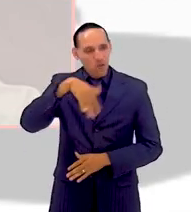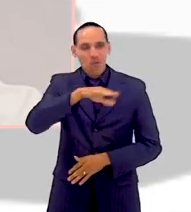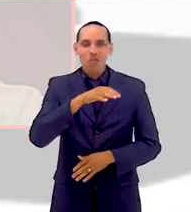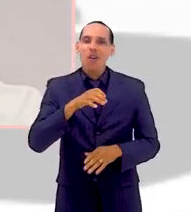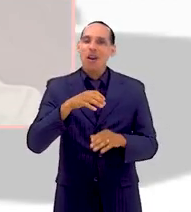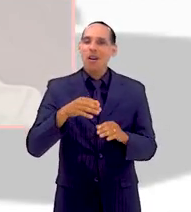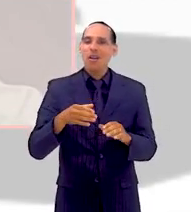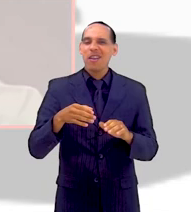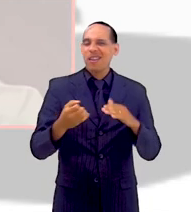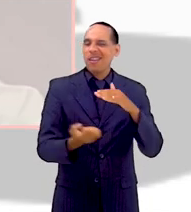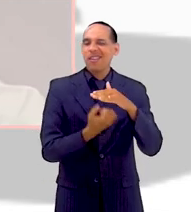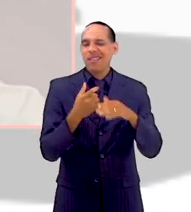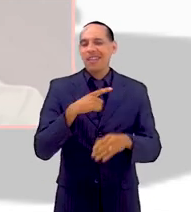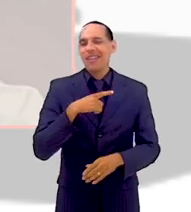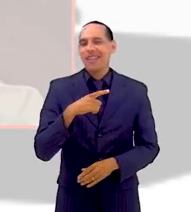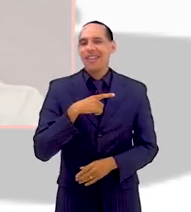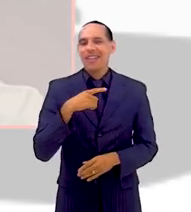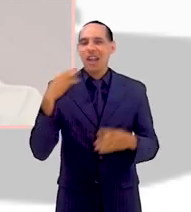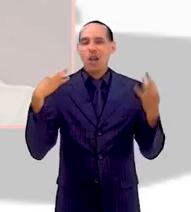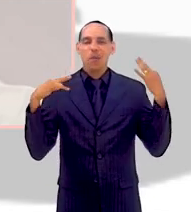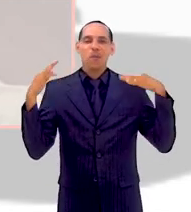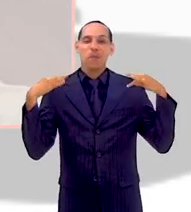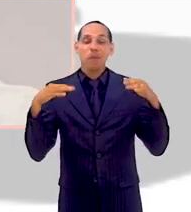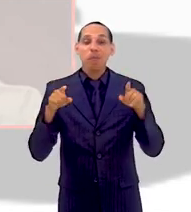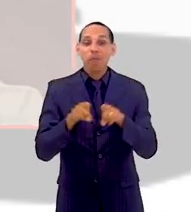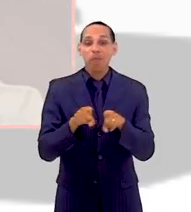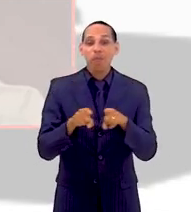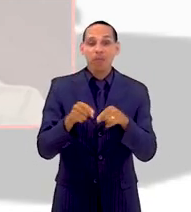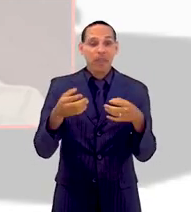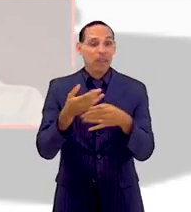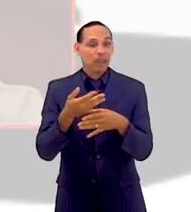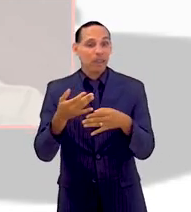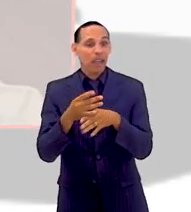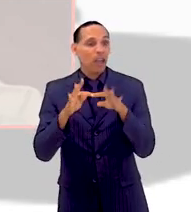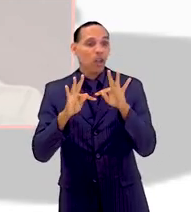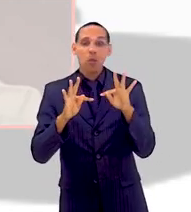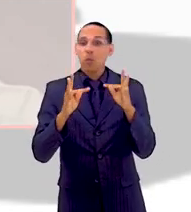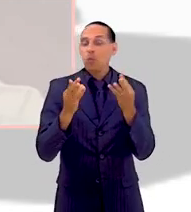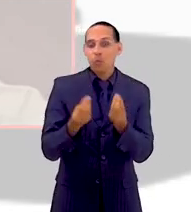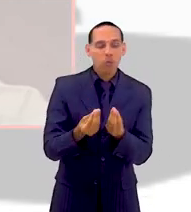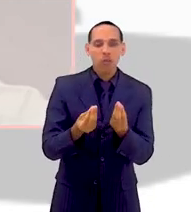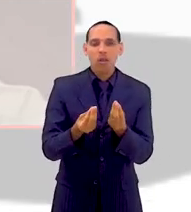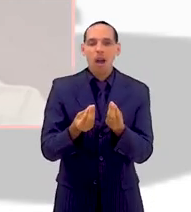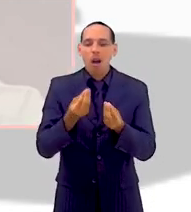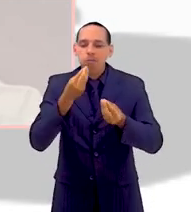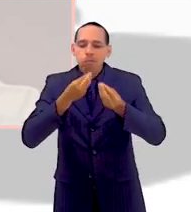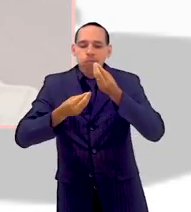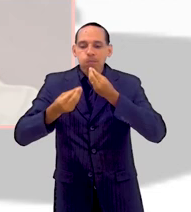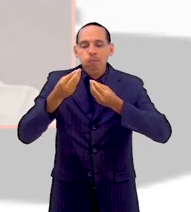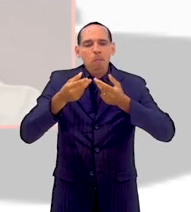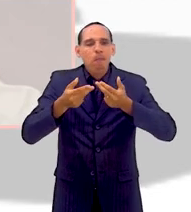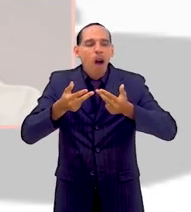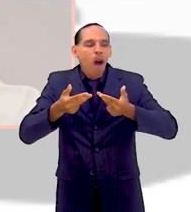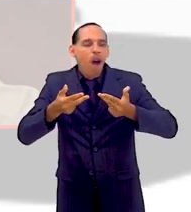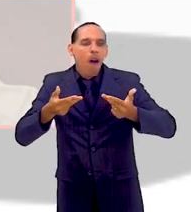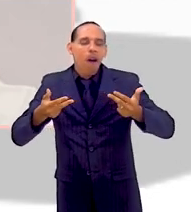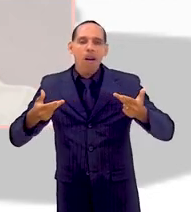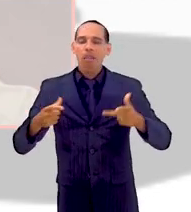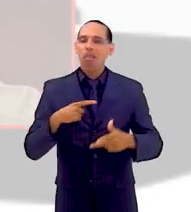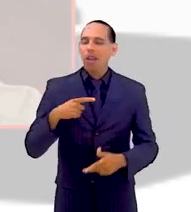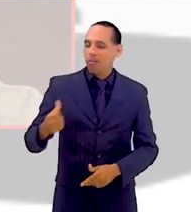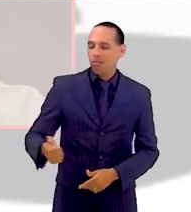Inclusive, ressaltando também que em todas as cidades você tem uma gastronomia super importante, uma gastronomia variada,